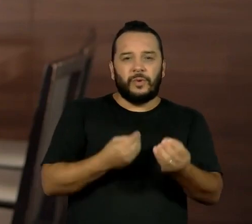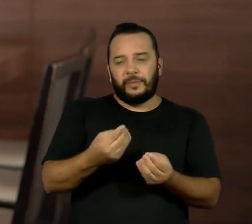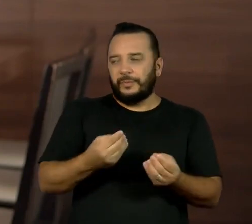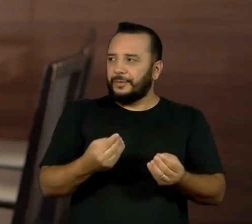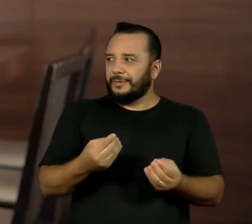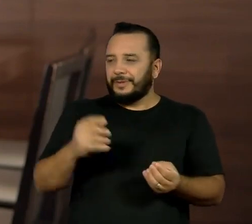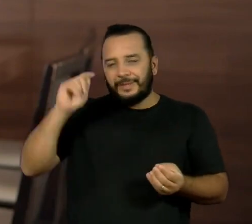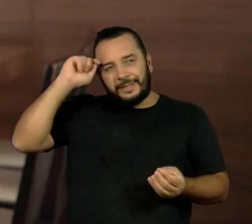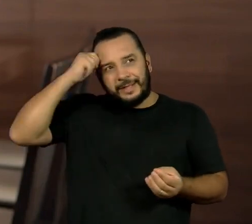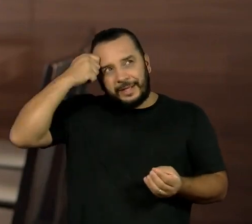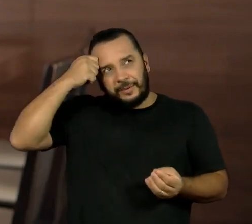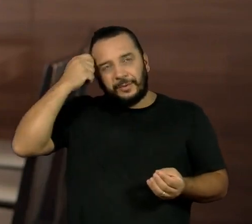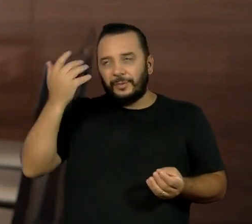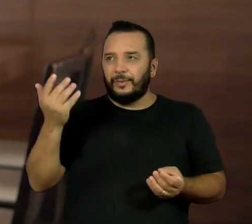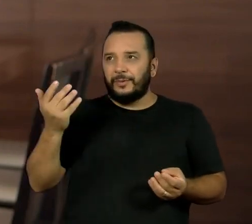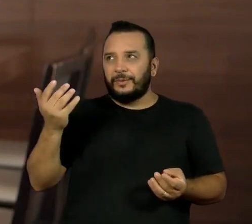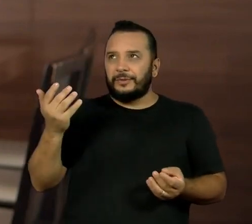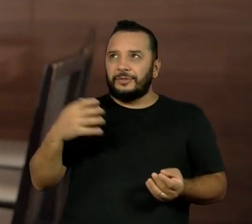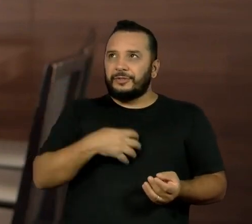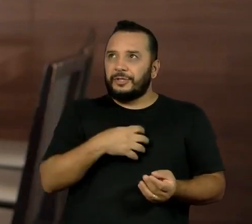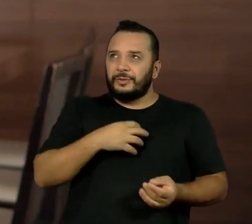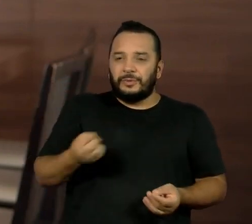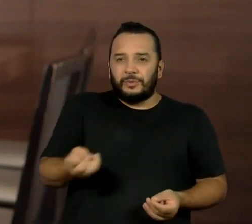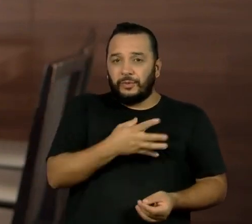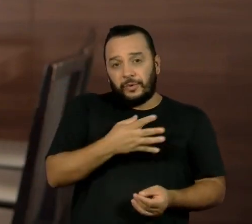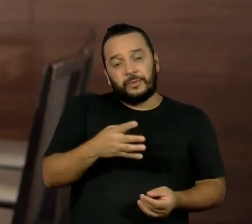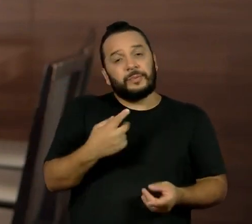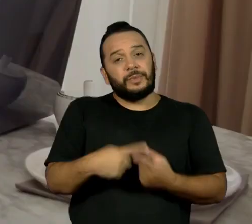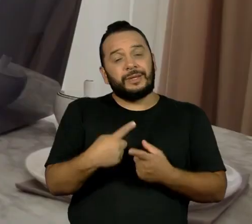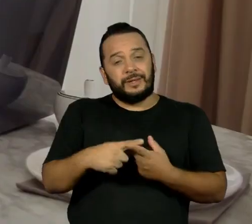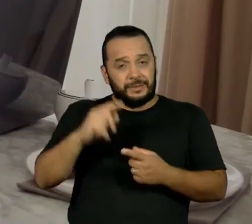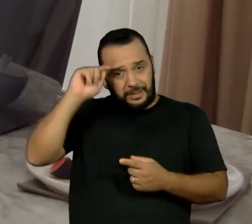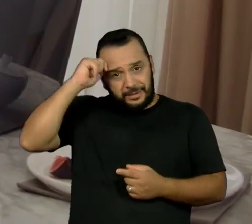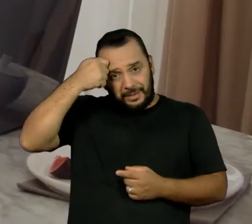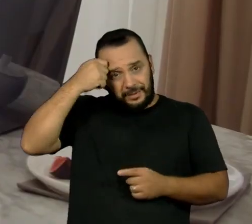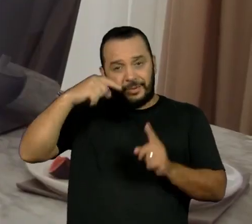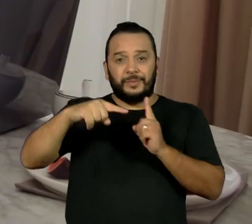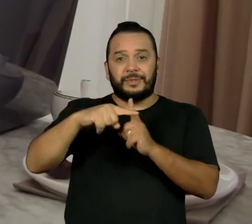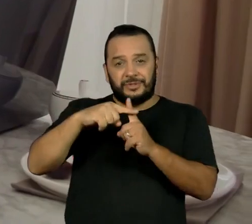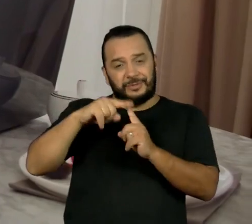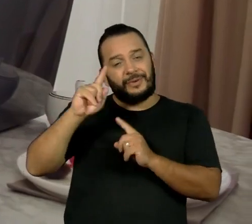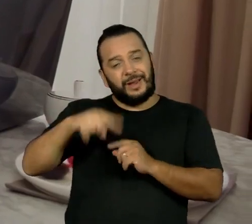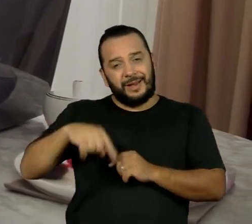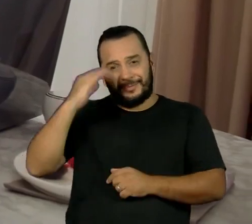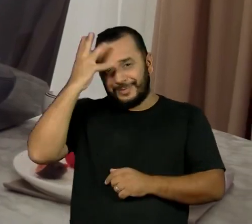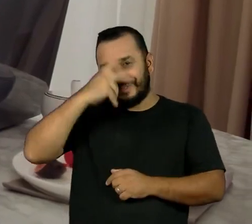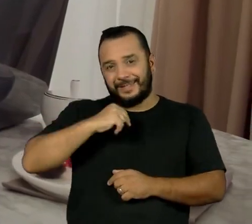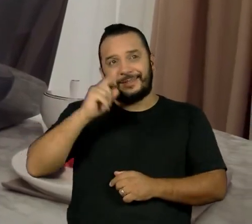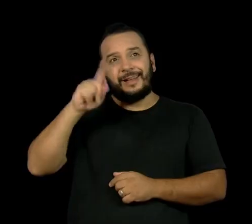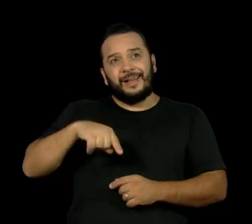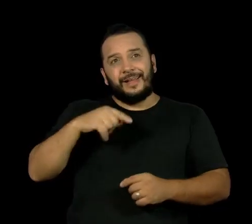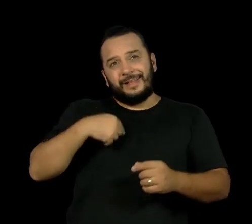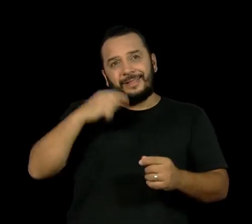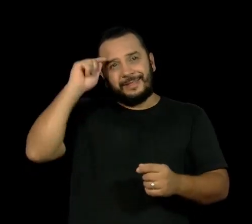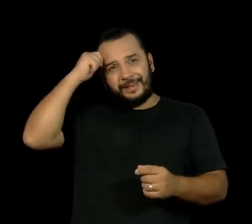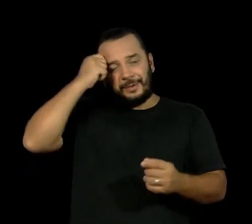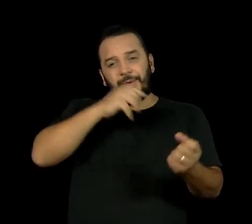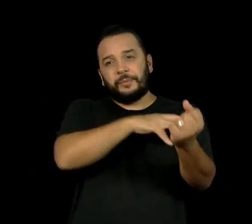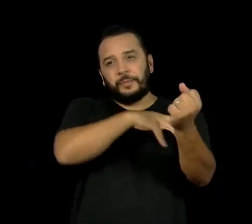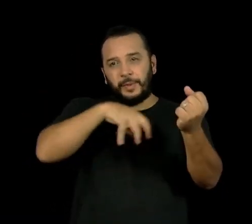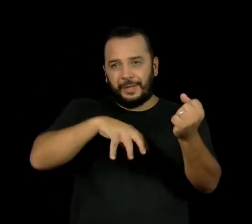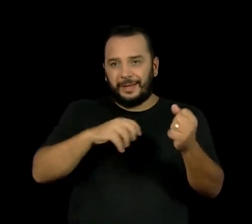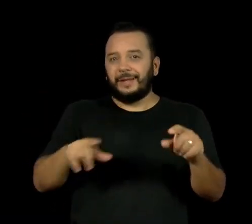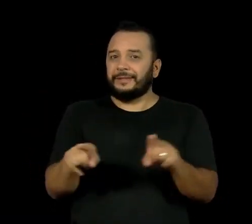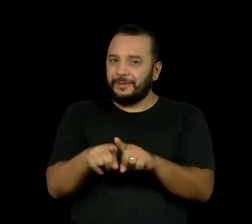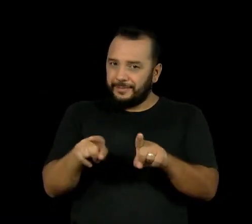entendeu que reafirmar que ser negra é uma coisa positiva, que é uma coisa bonita, que é uma coisa empoderada, também era uma forma